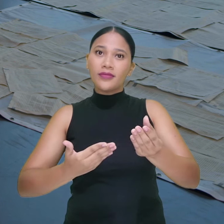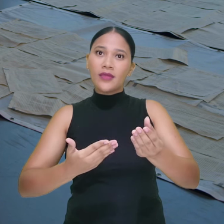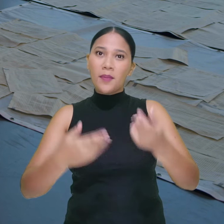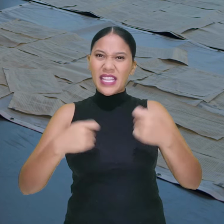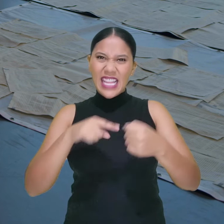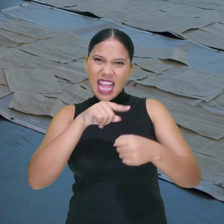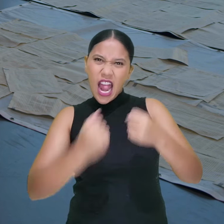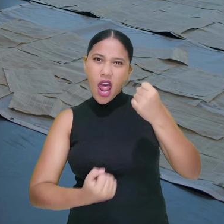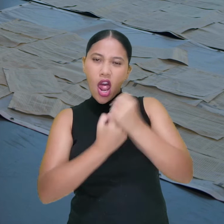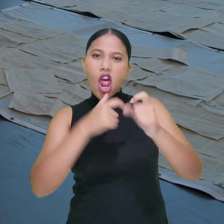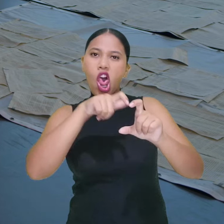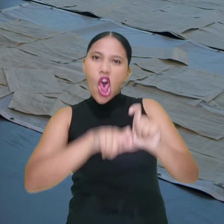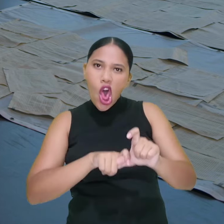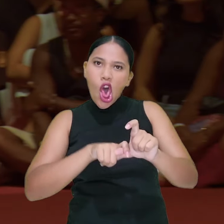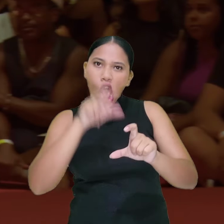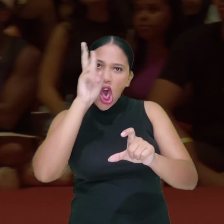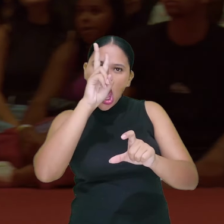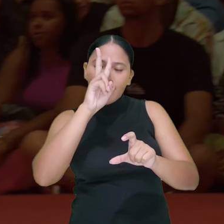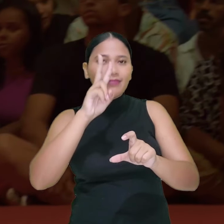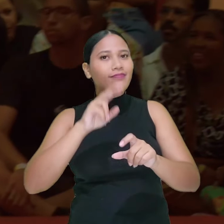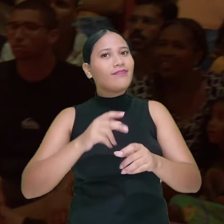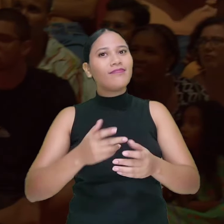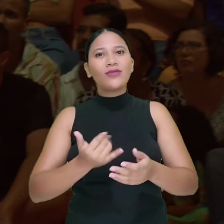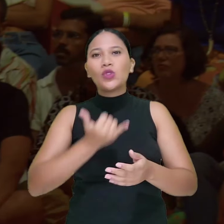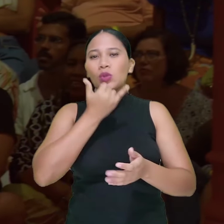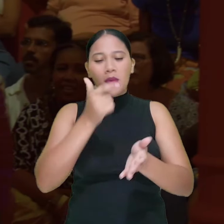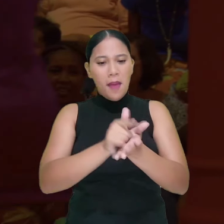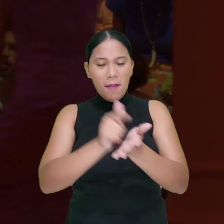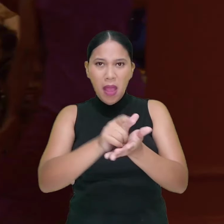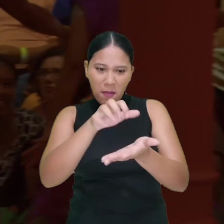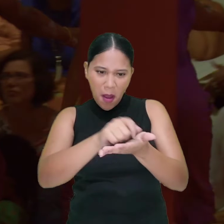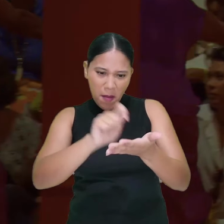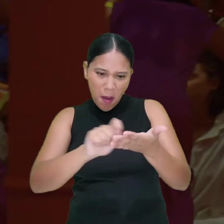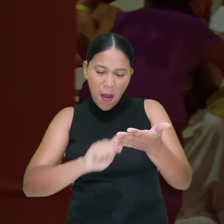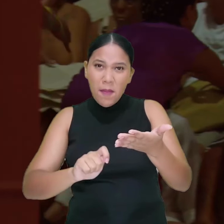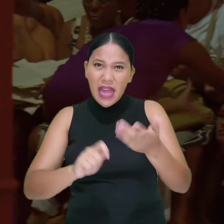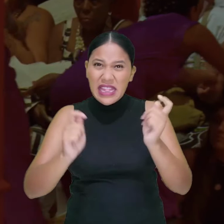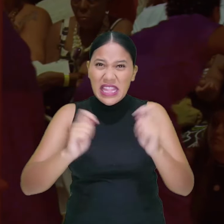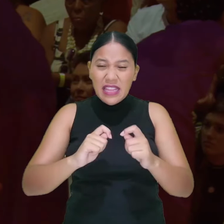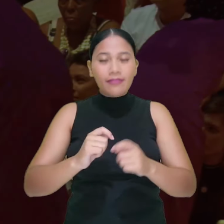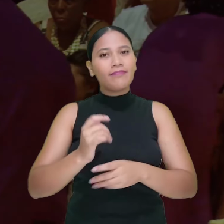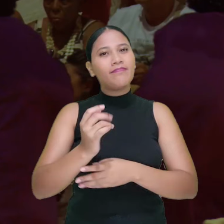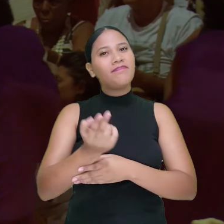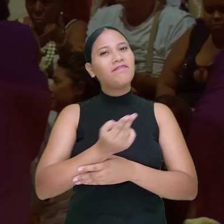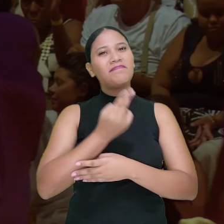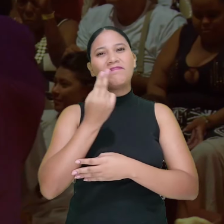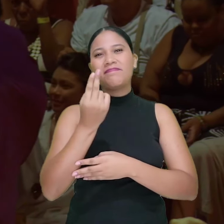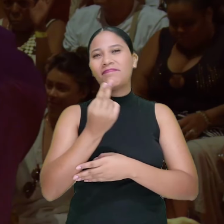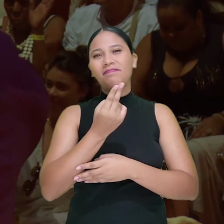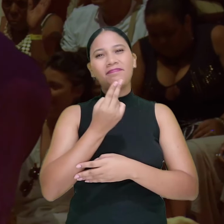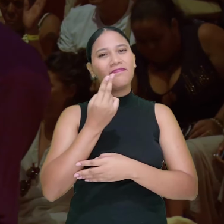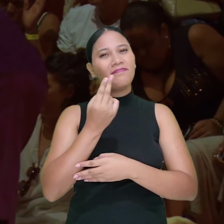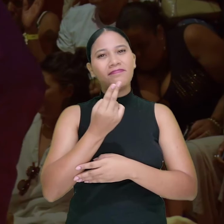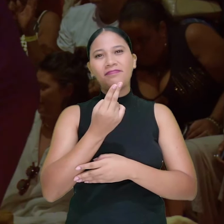fosse lembrado a não ser através dele. O papel ele não dá conta do transe. O papel